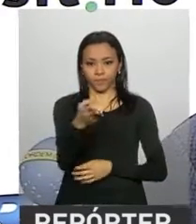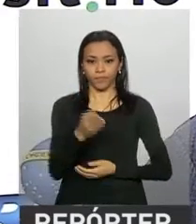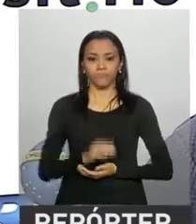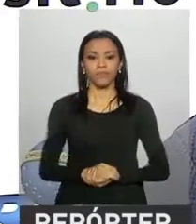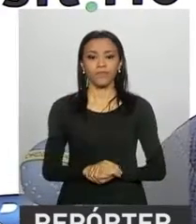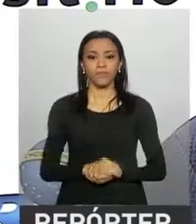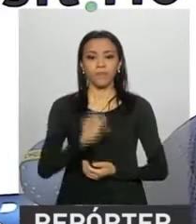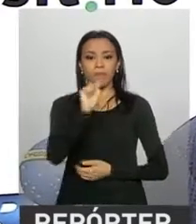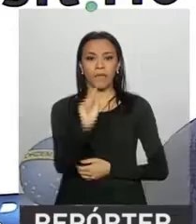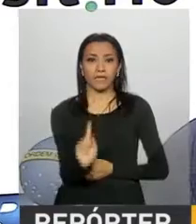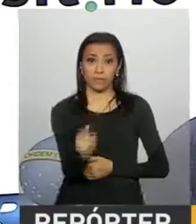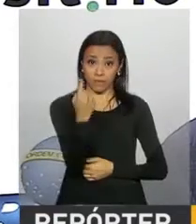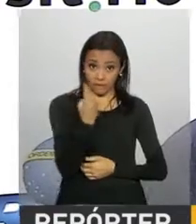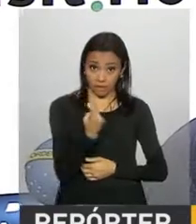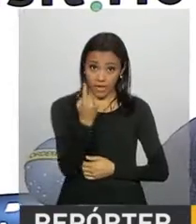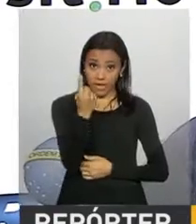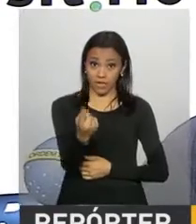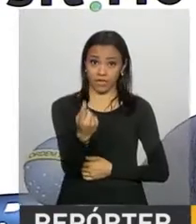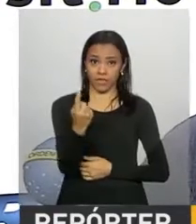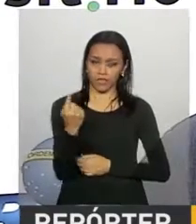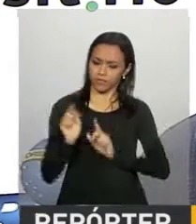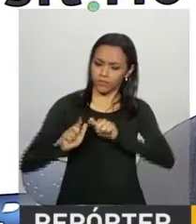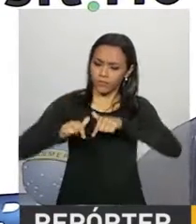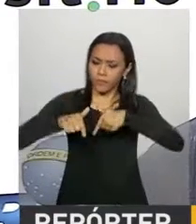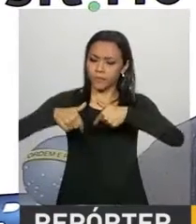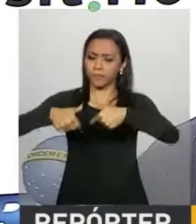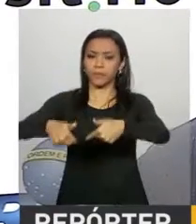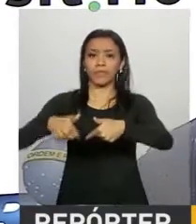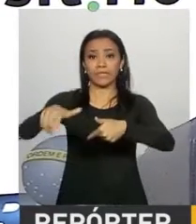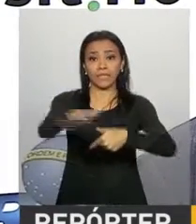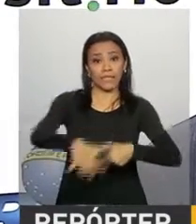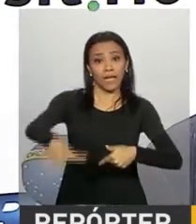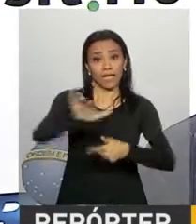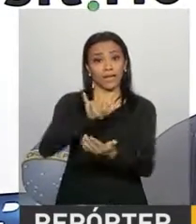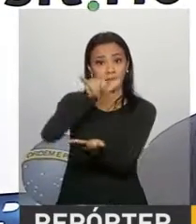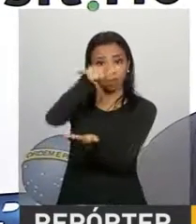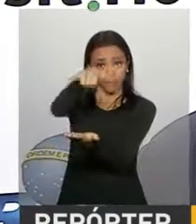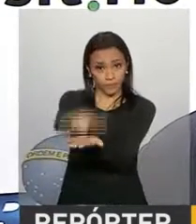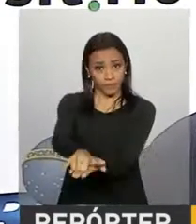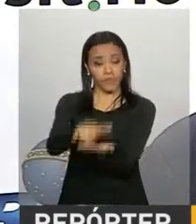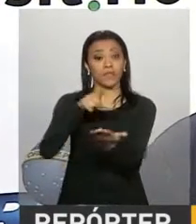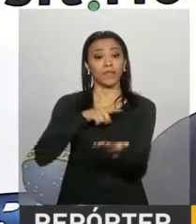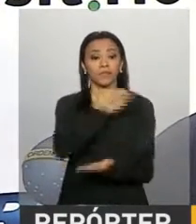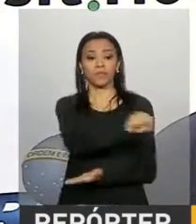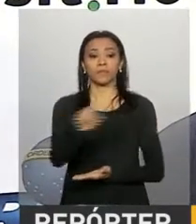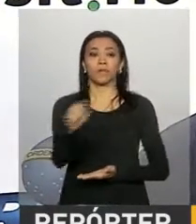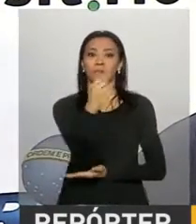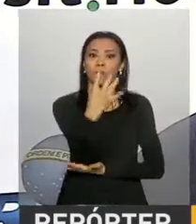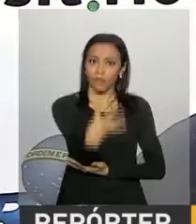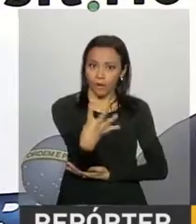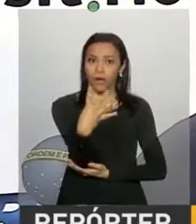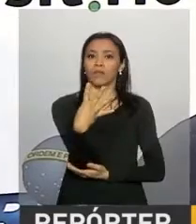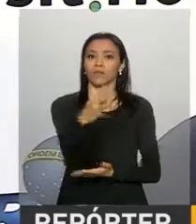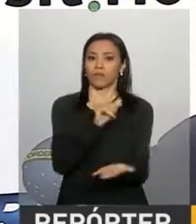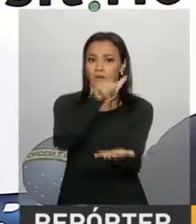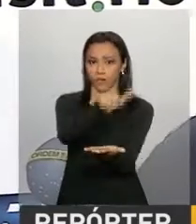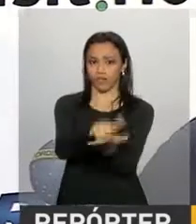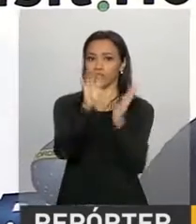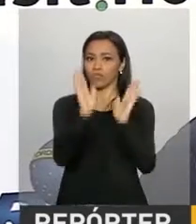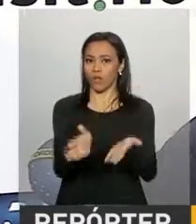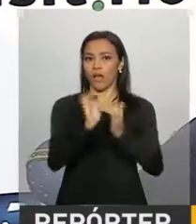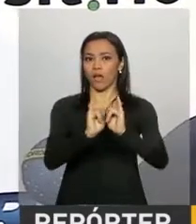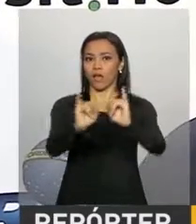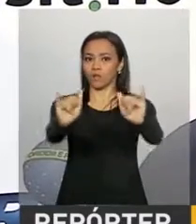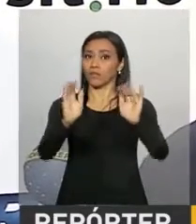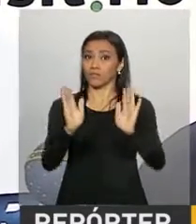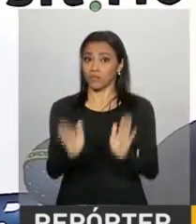As primeiras iniciativas, elas se darão na área de aeroportos, inclusive já tem 4 aeroportos que já foram anunciados,